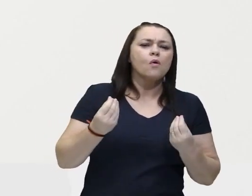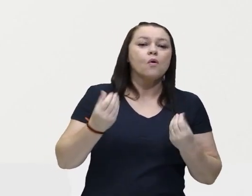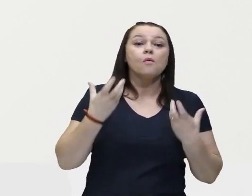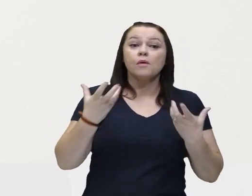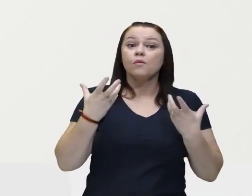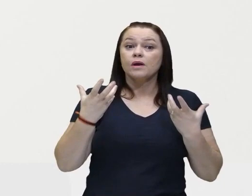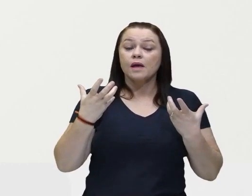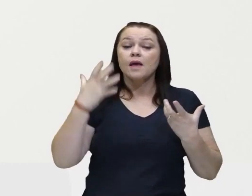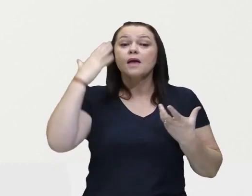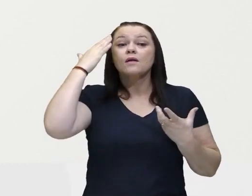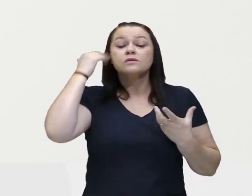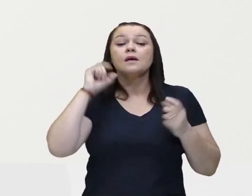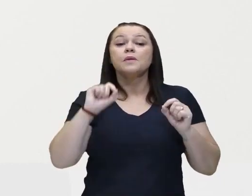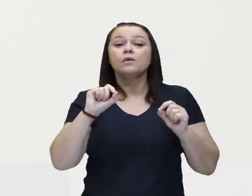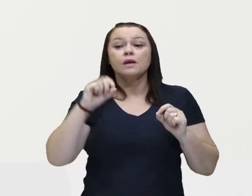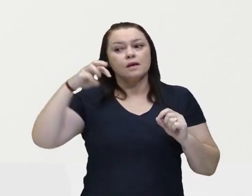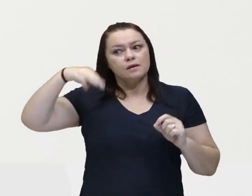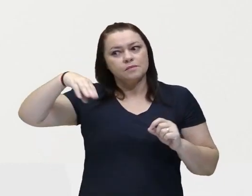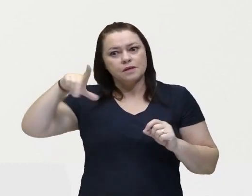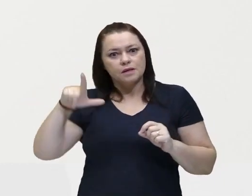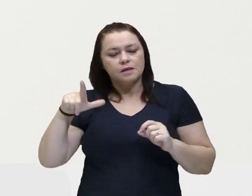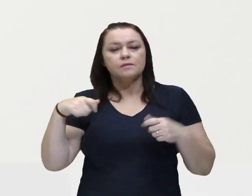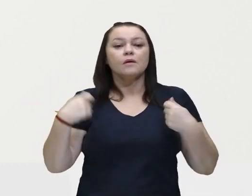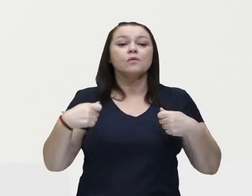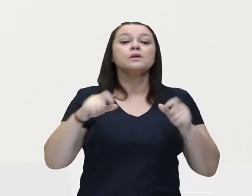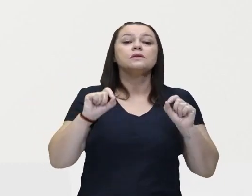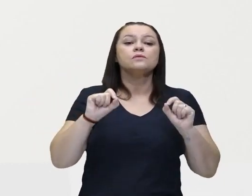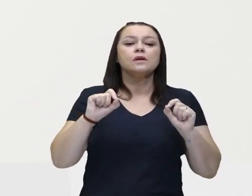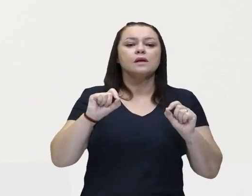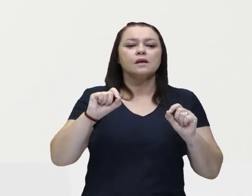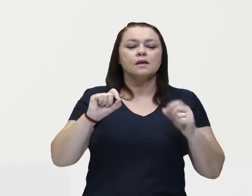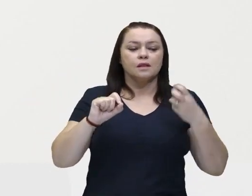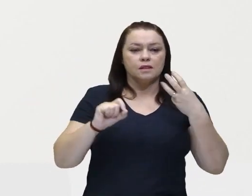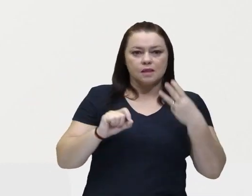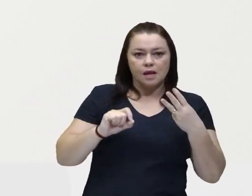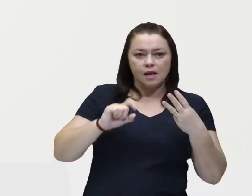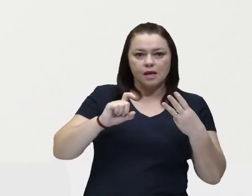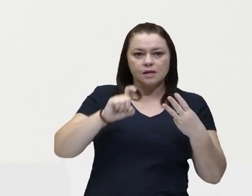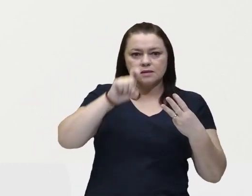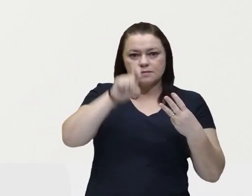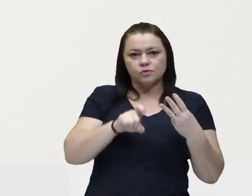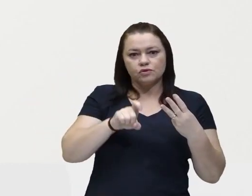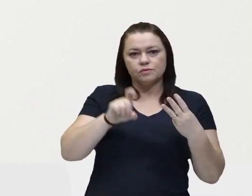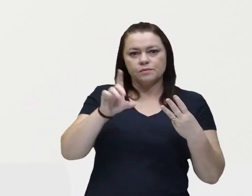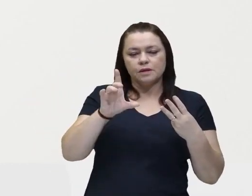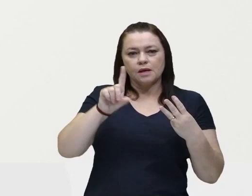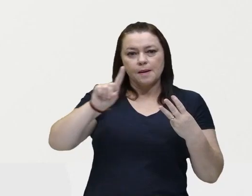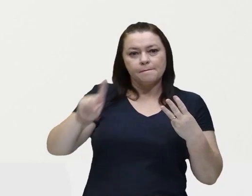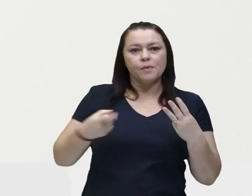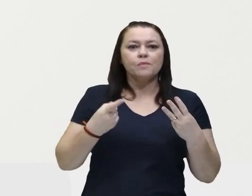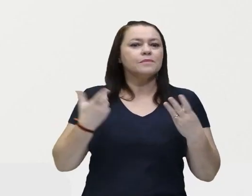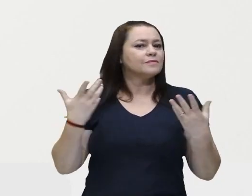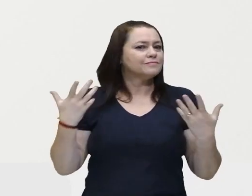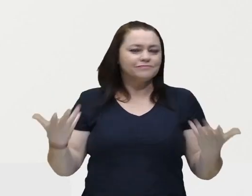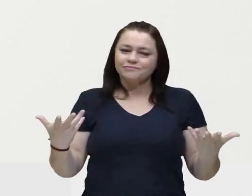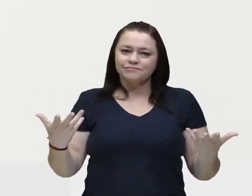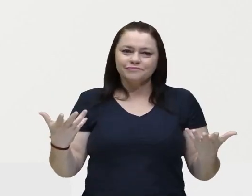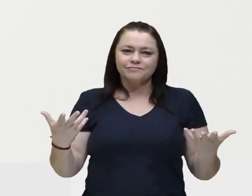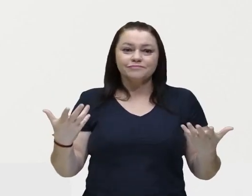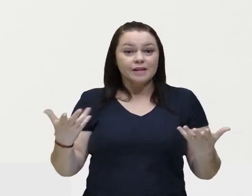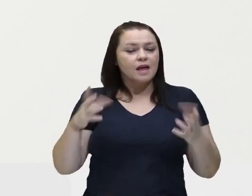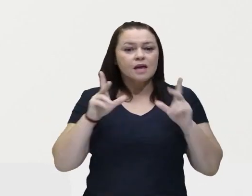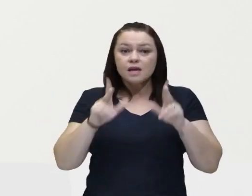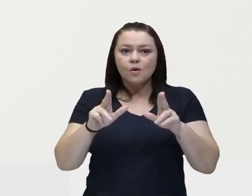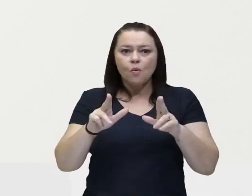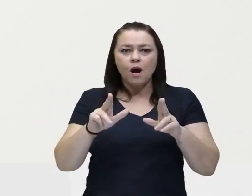mililitros, basta eu multiplicar por 1000. Muito bem. Como eu falei, multiplicar por 10, por 100 e por